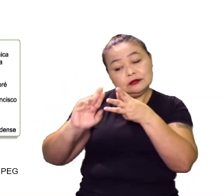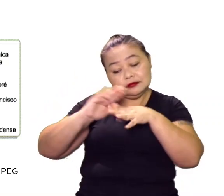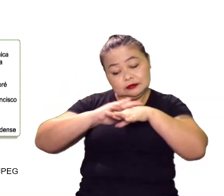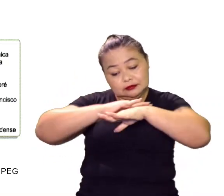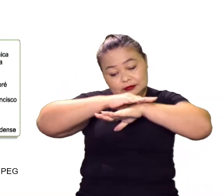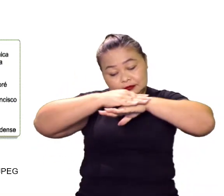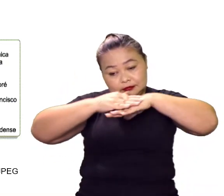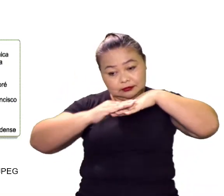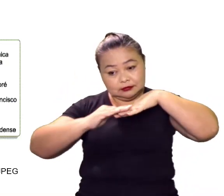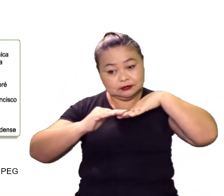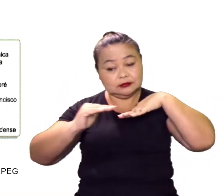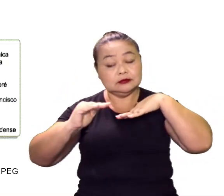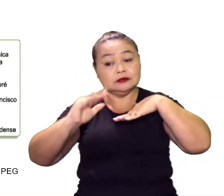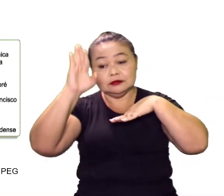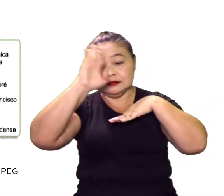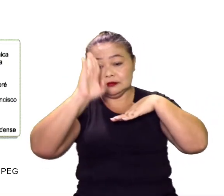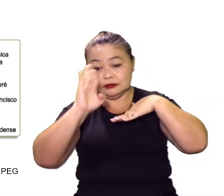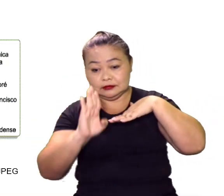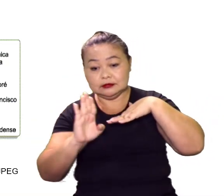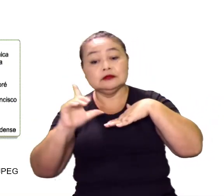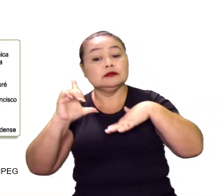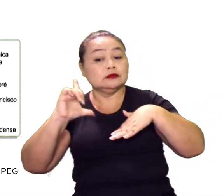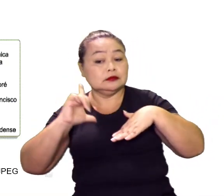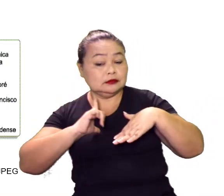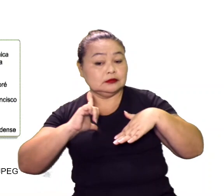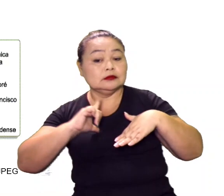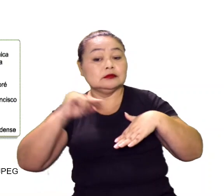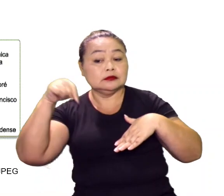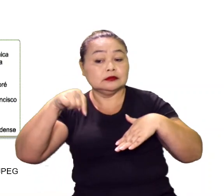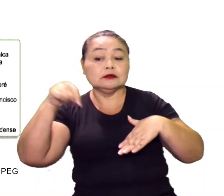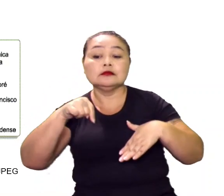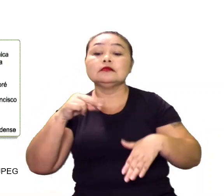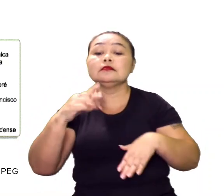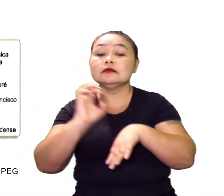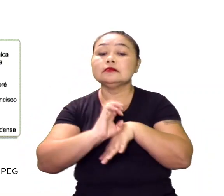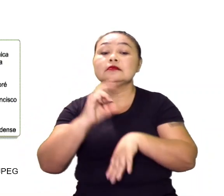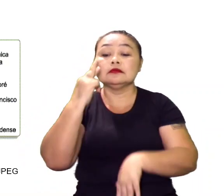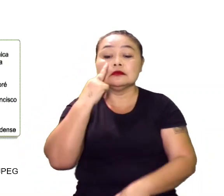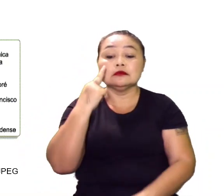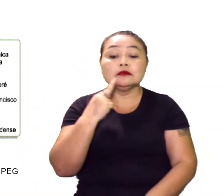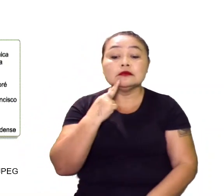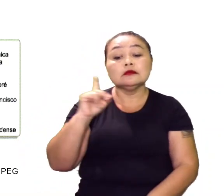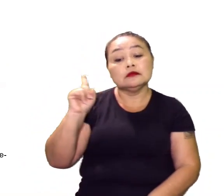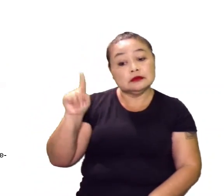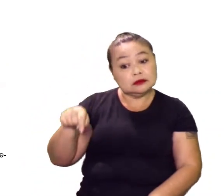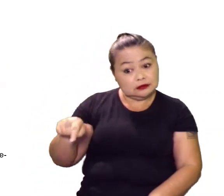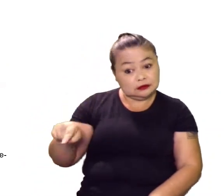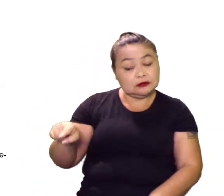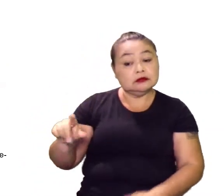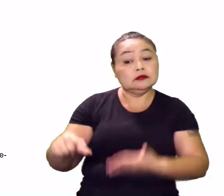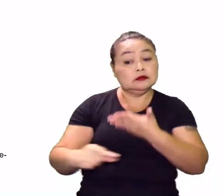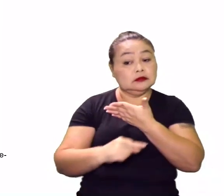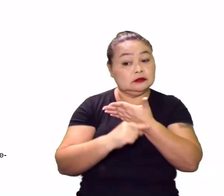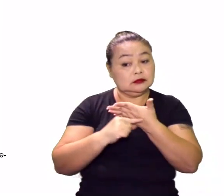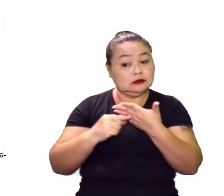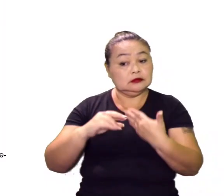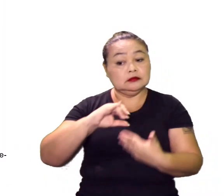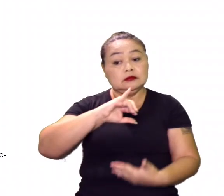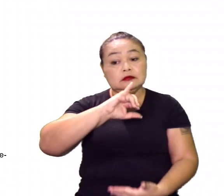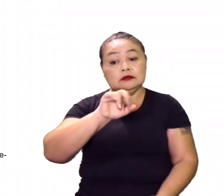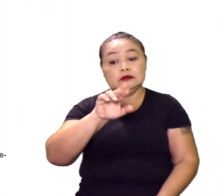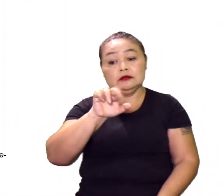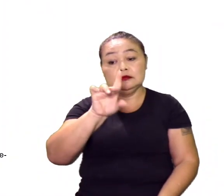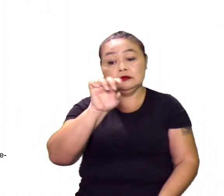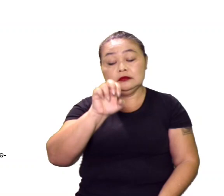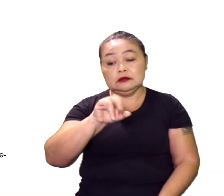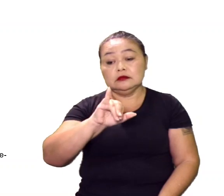relevo que tem no Brasil, também estão presentes em Rondônia. De acordo com o Jurandir Ross, né? Que é o